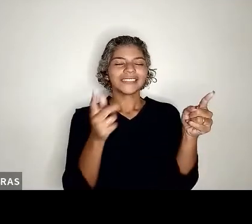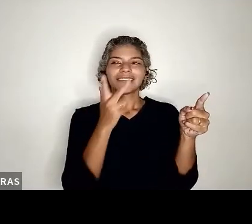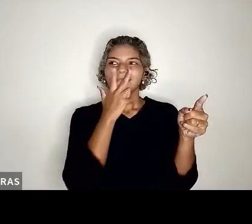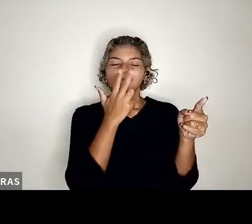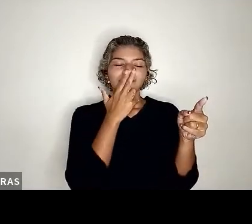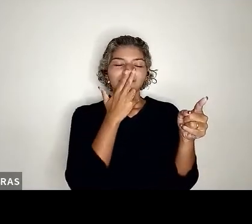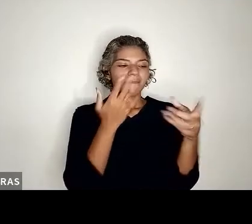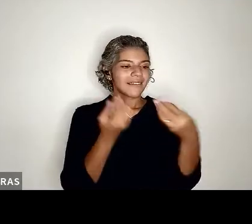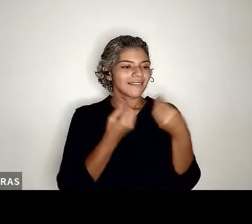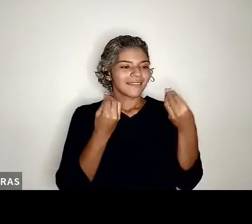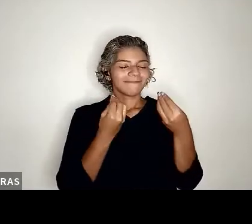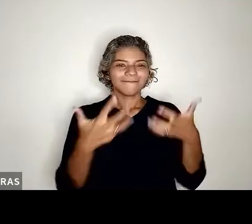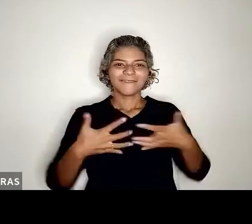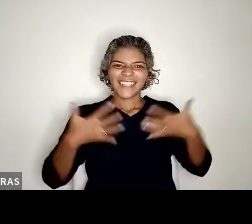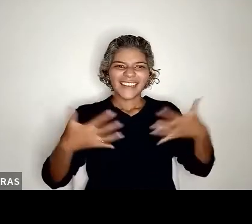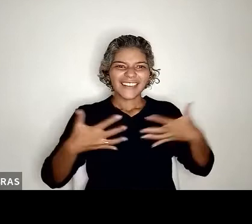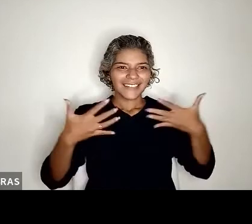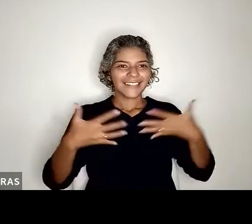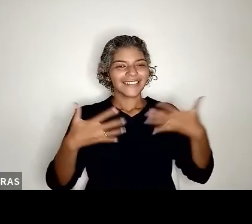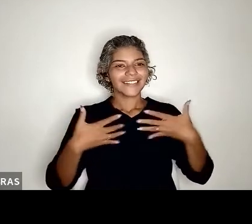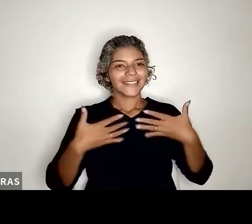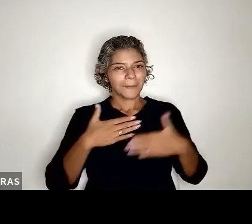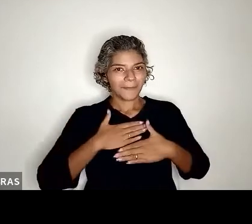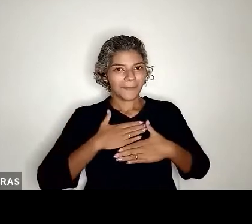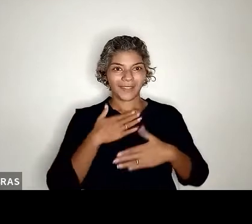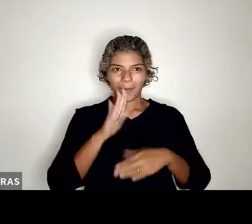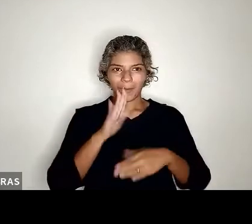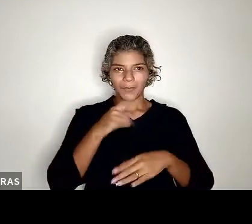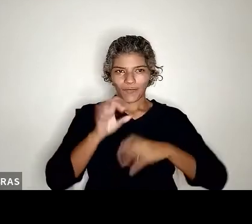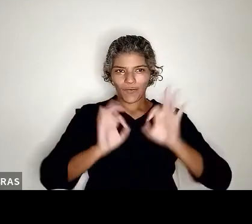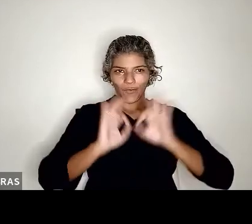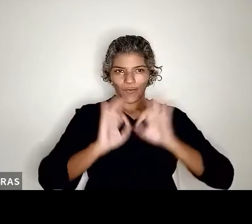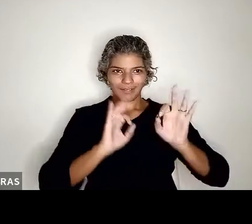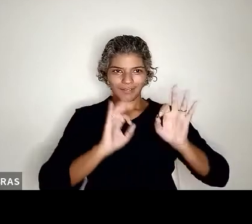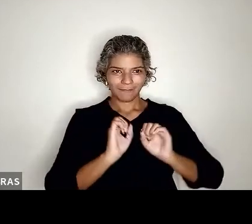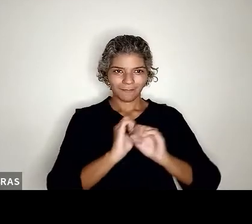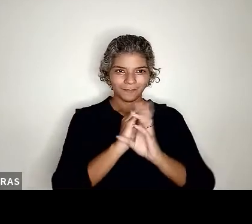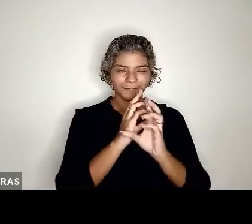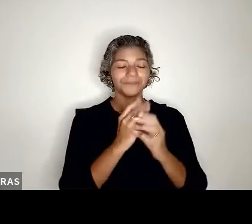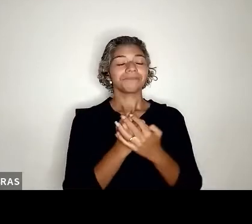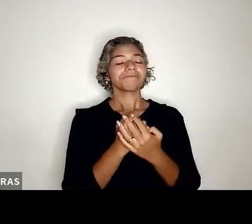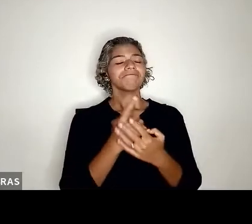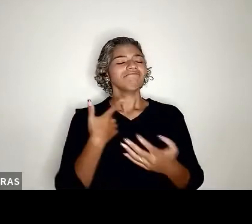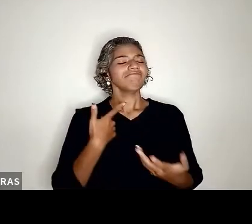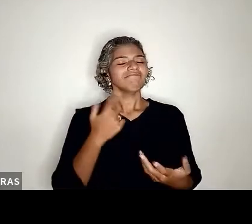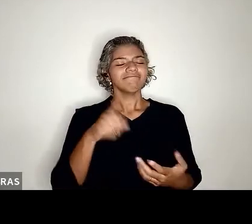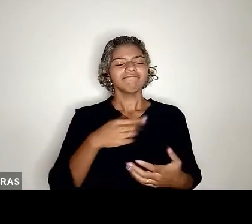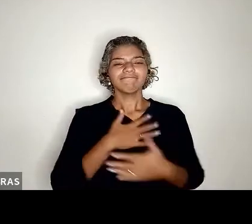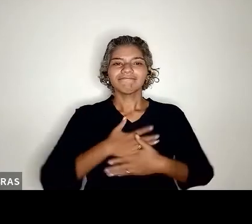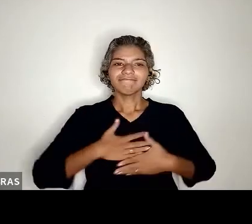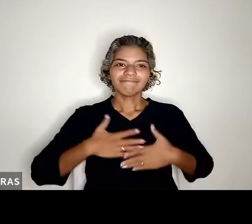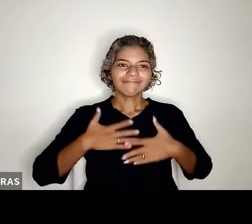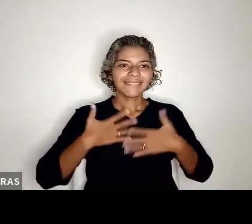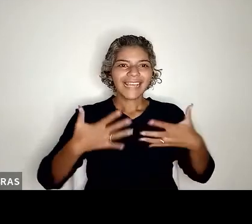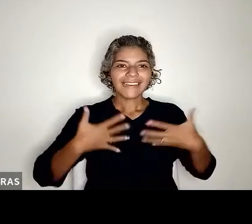É uma grande alegria para mim. Só me organizando aqui um pouquinho, pronto. É uma grande alegria para mim.